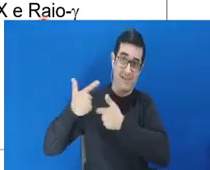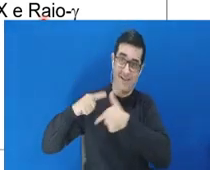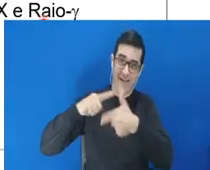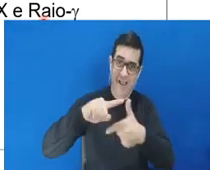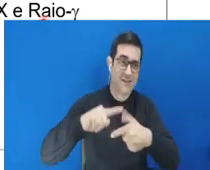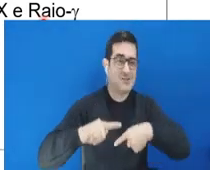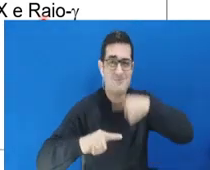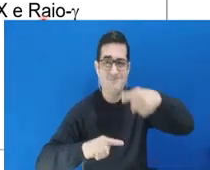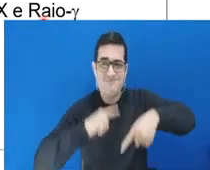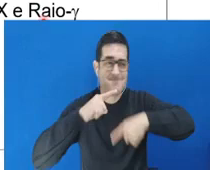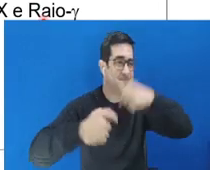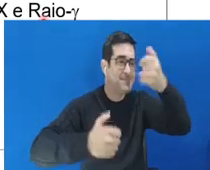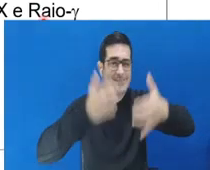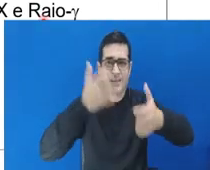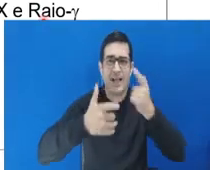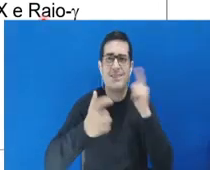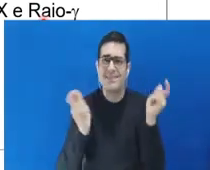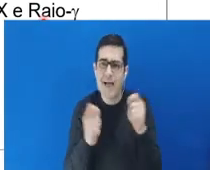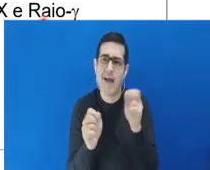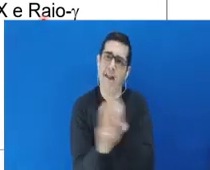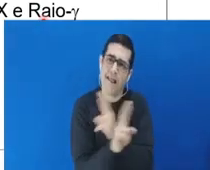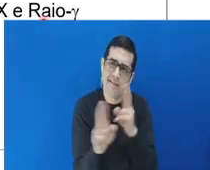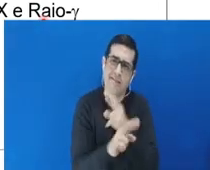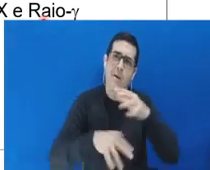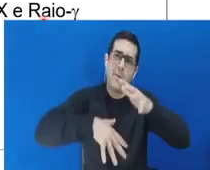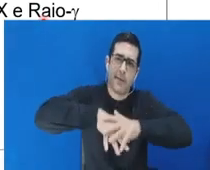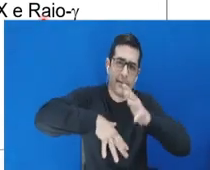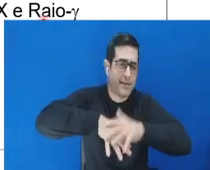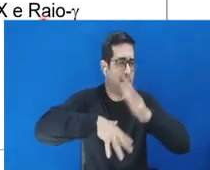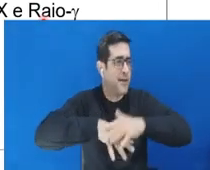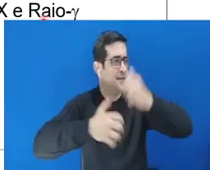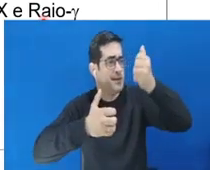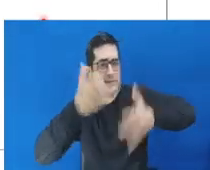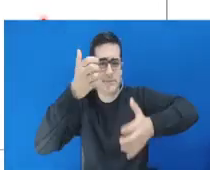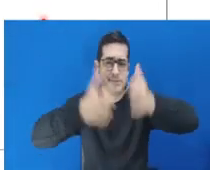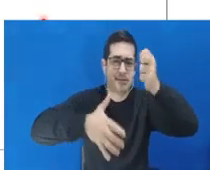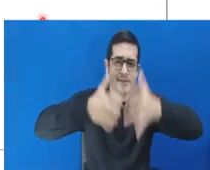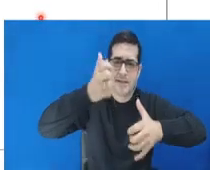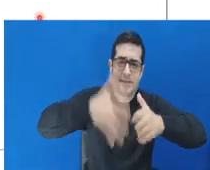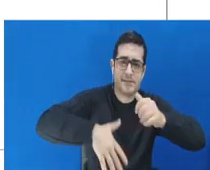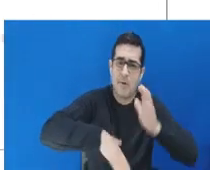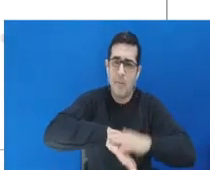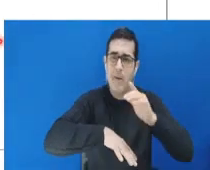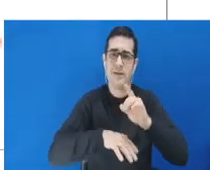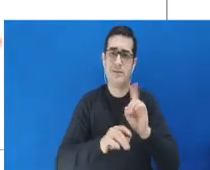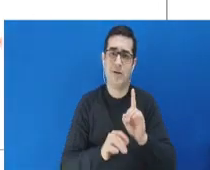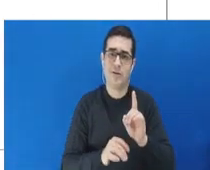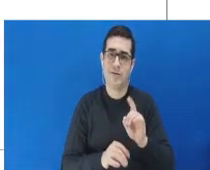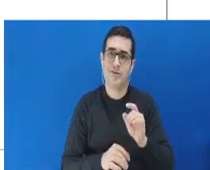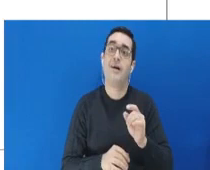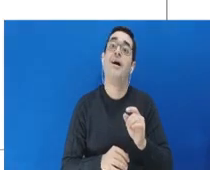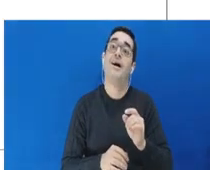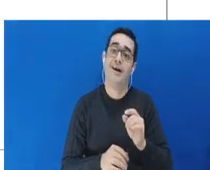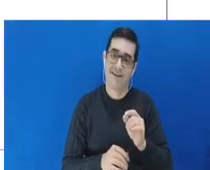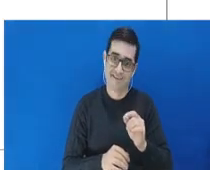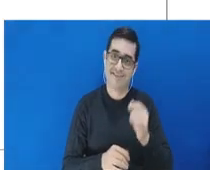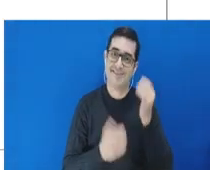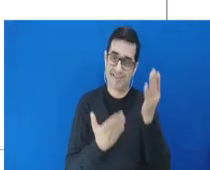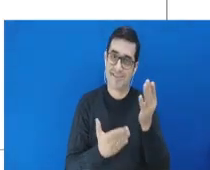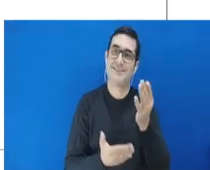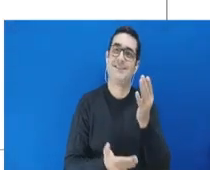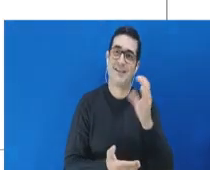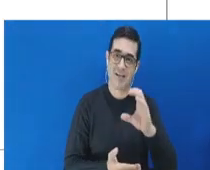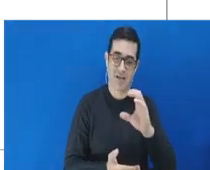uma relação matemática, mas a explicação só surge com o trabalho de Planck, né? Lembra